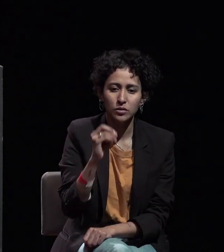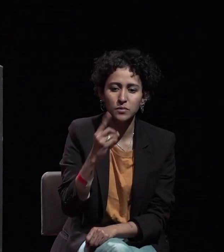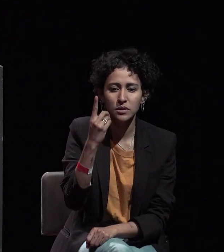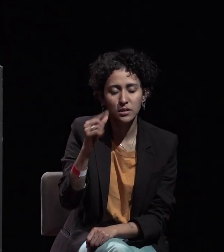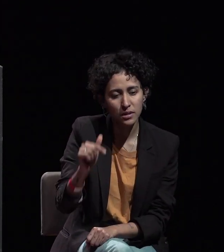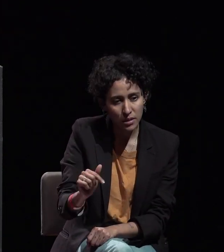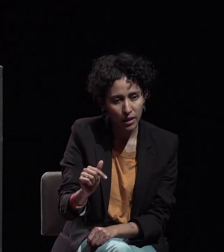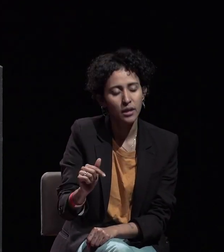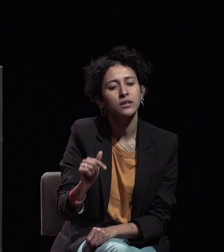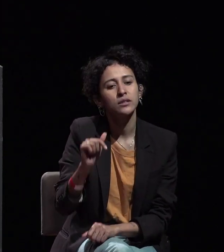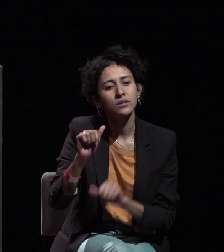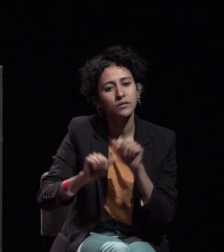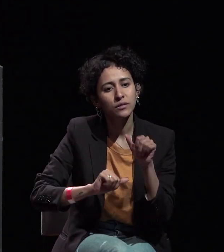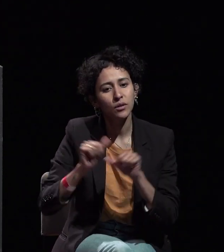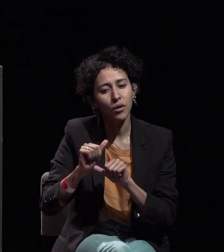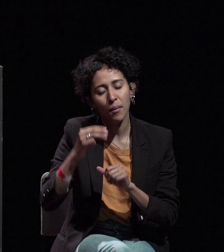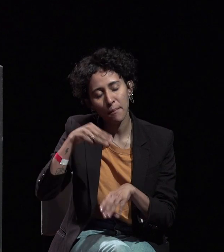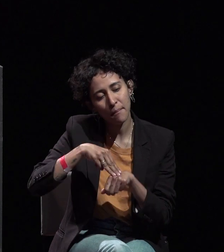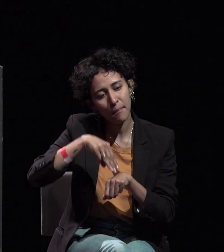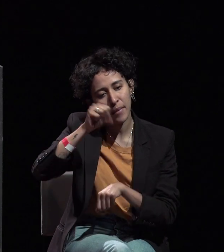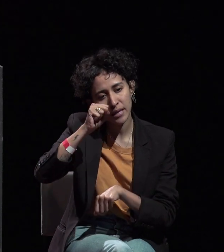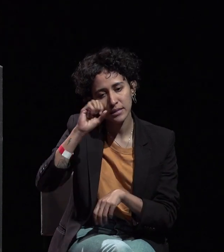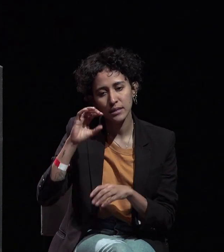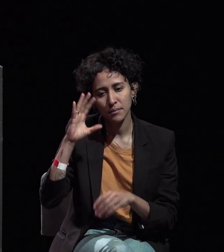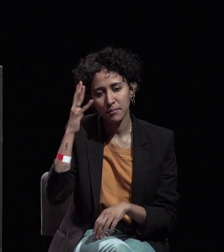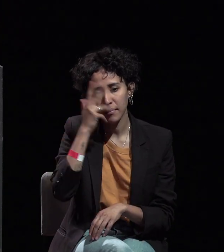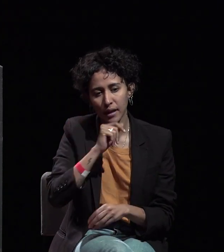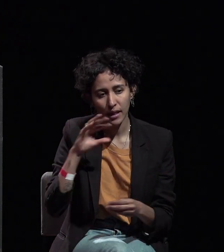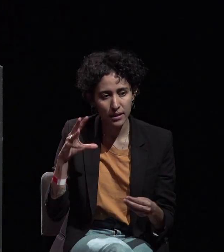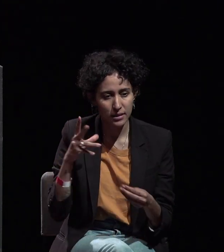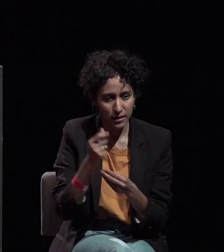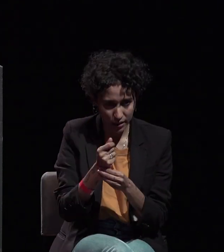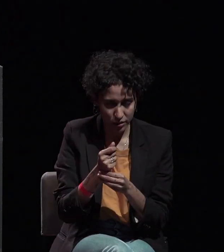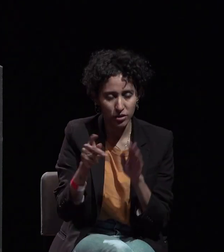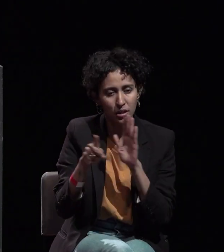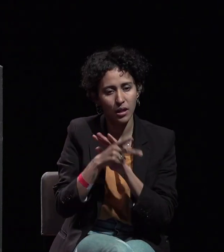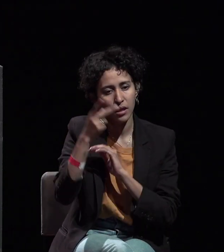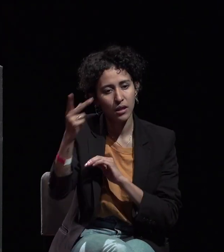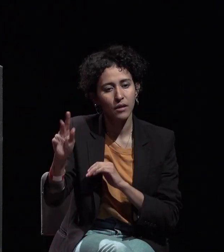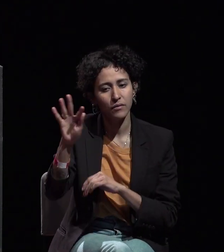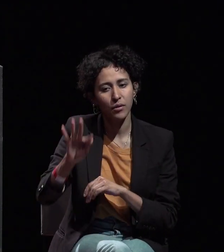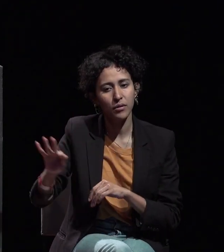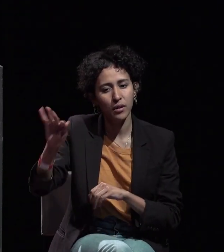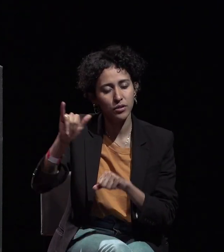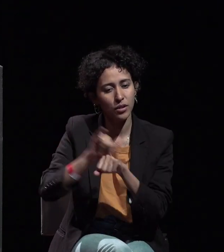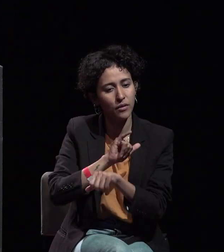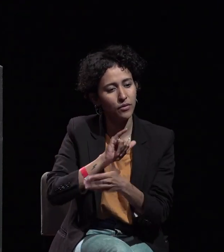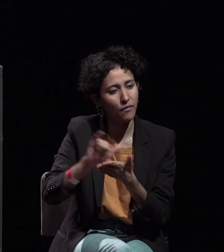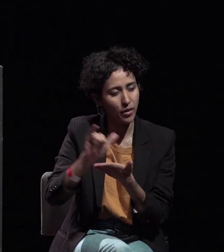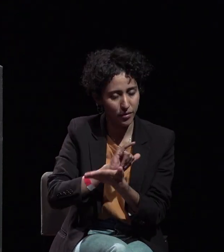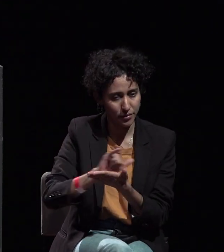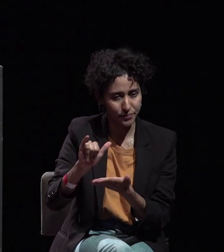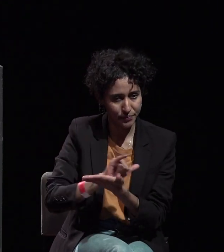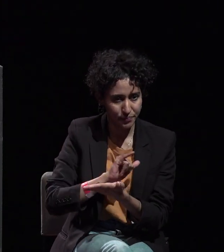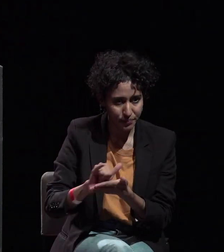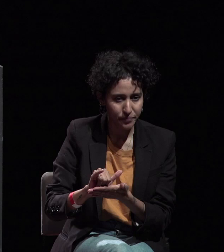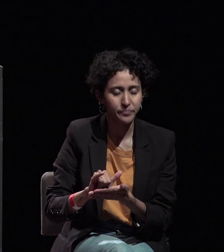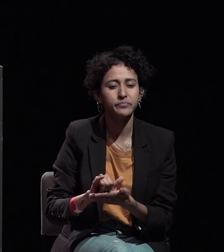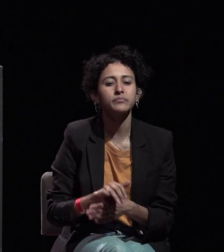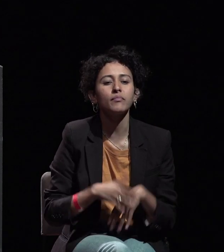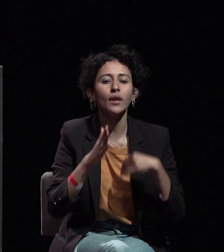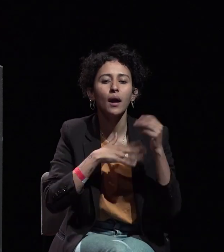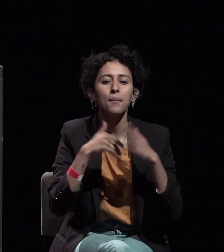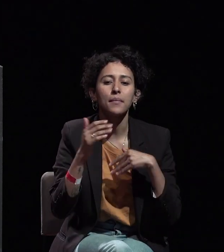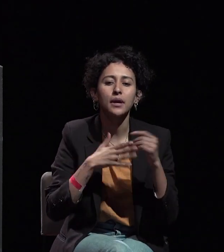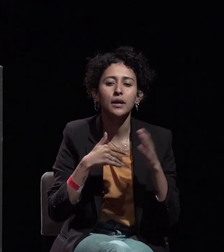pela Steinhardt da Universidade de Nova York. Sua prática de arte multimídia mistura a